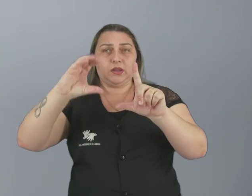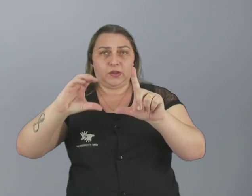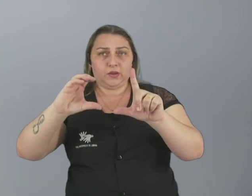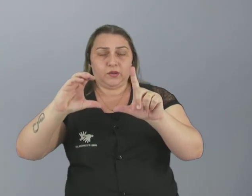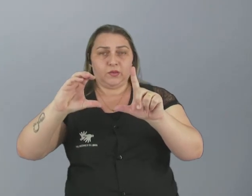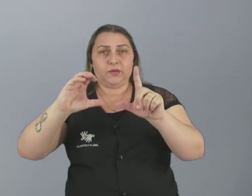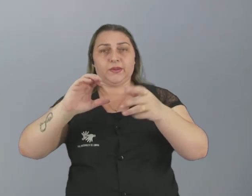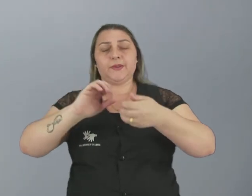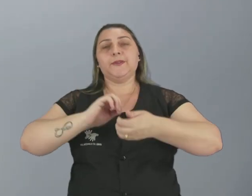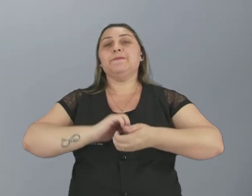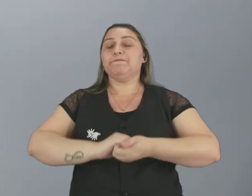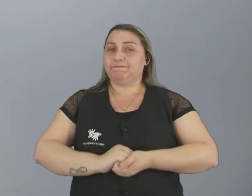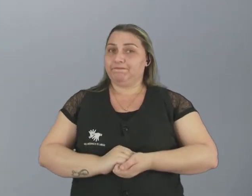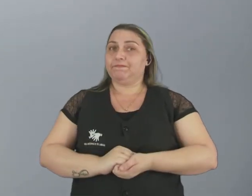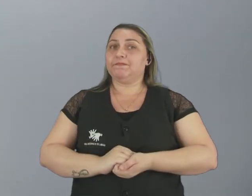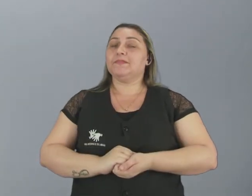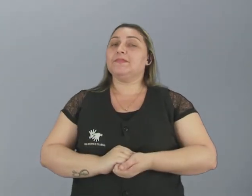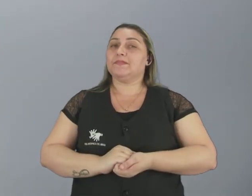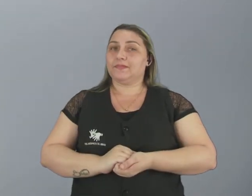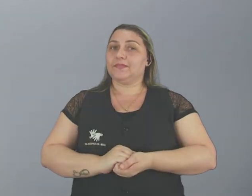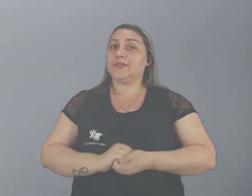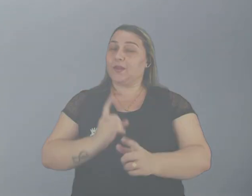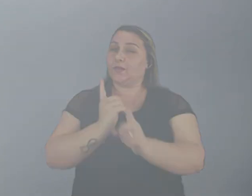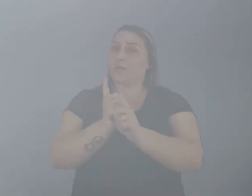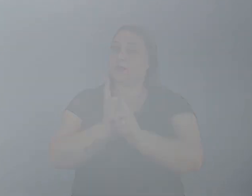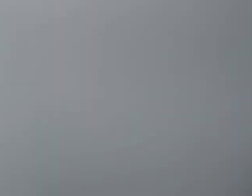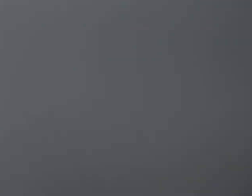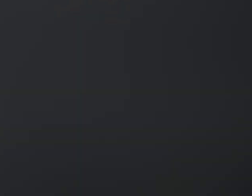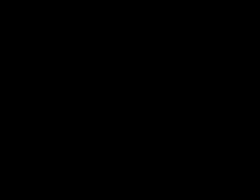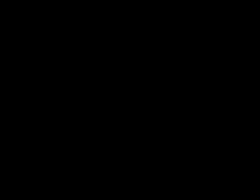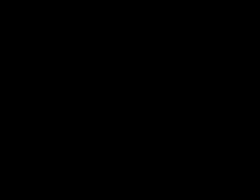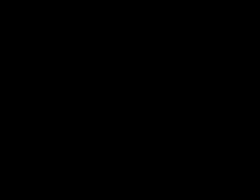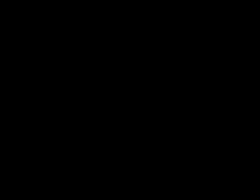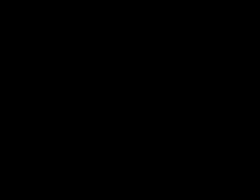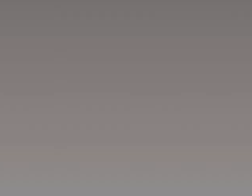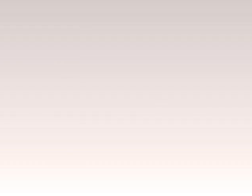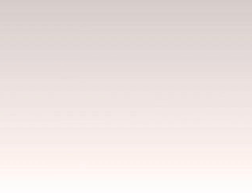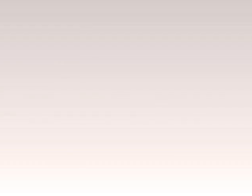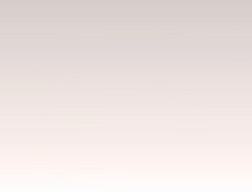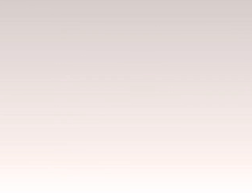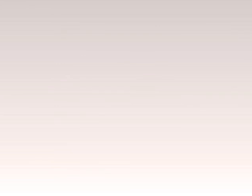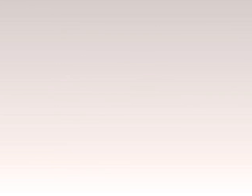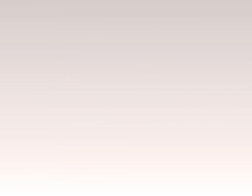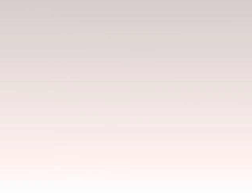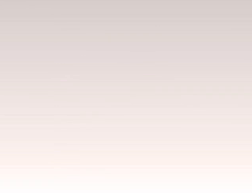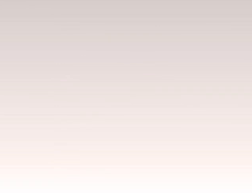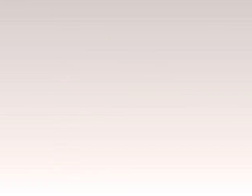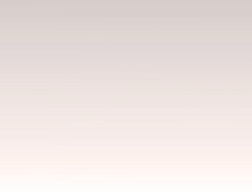plataforma Eduque. Daqui a pouquinho eu te encontro.